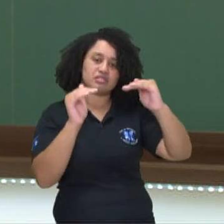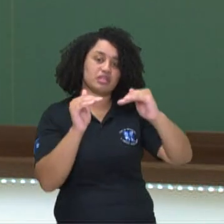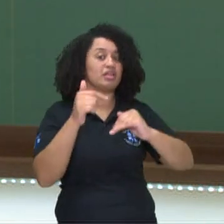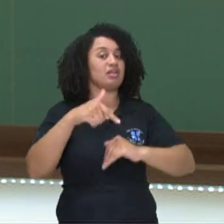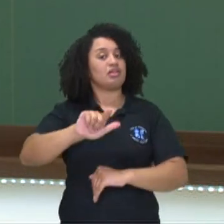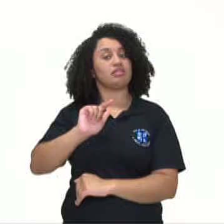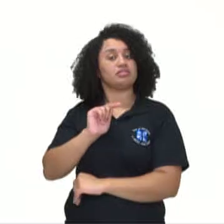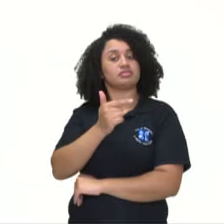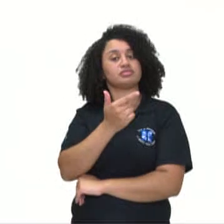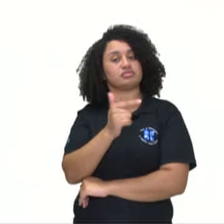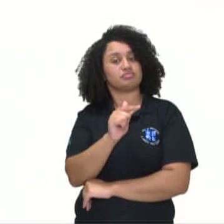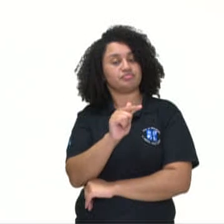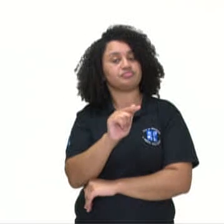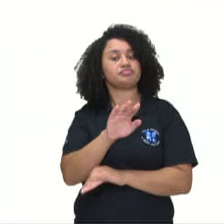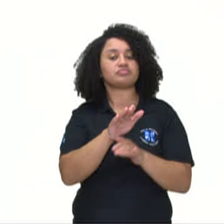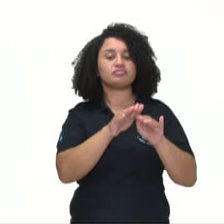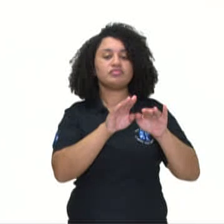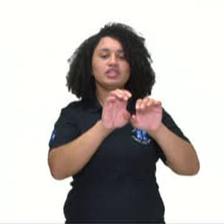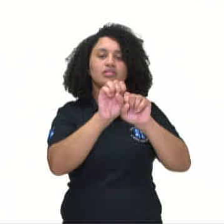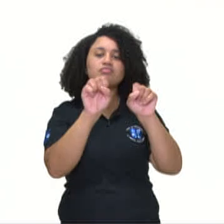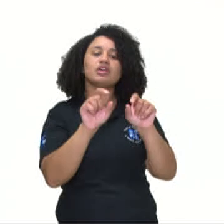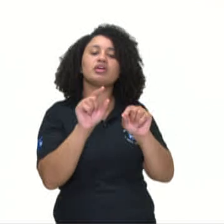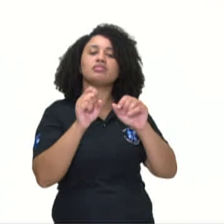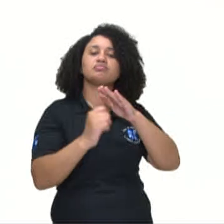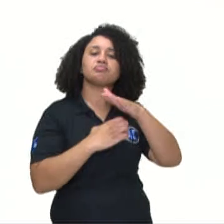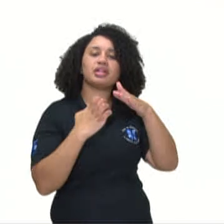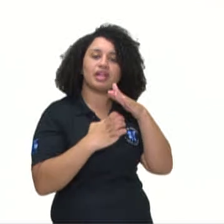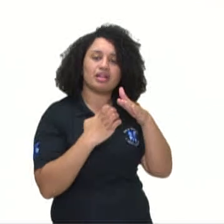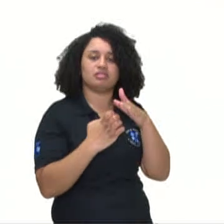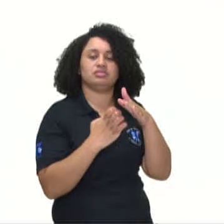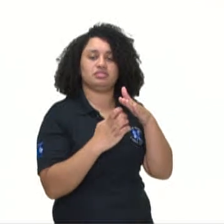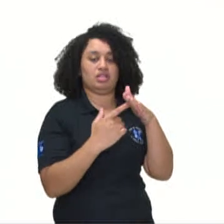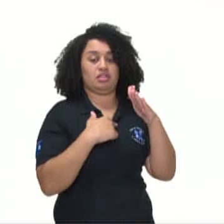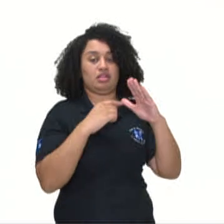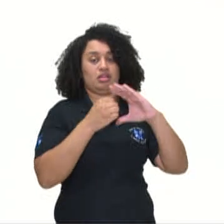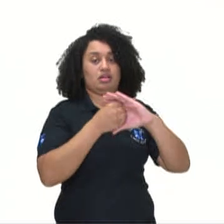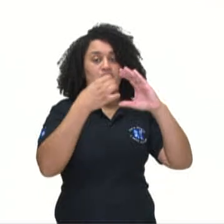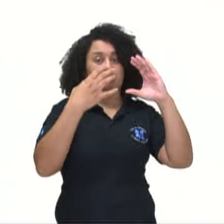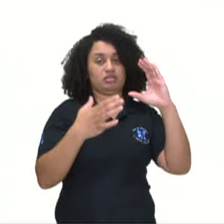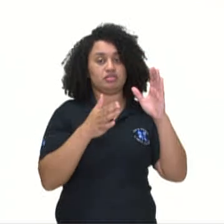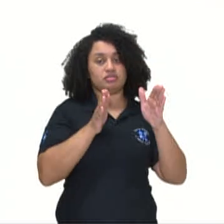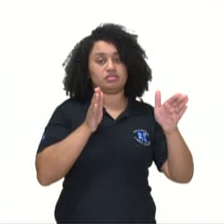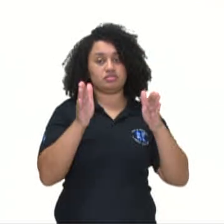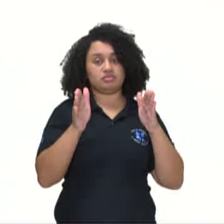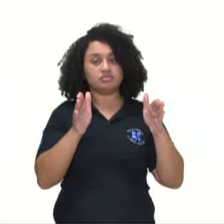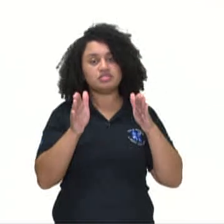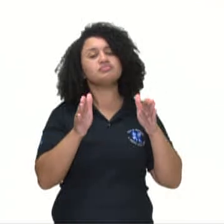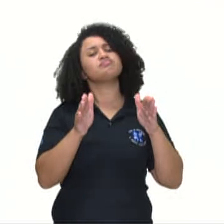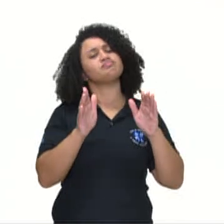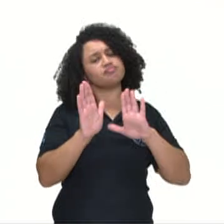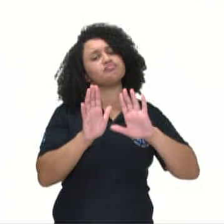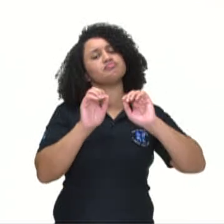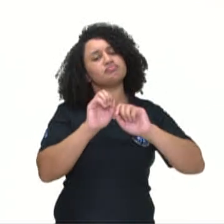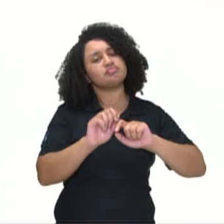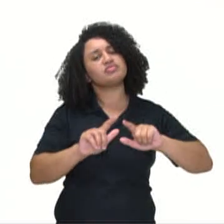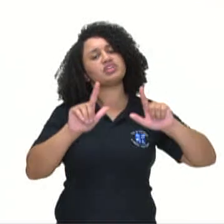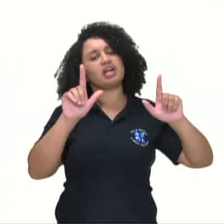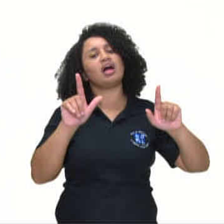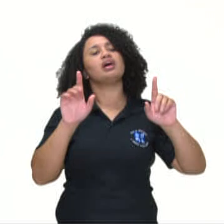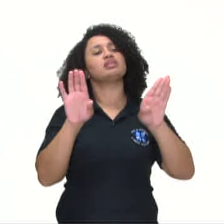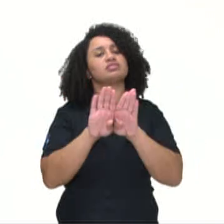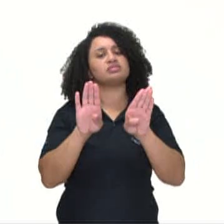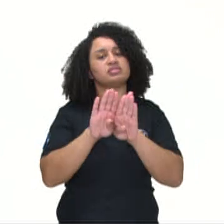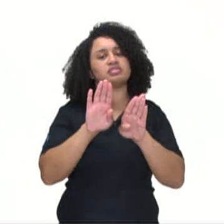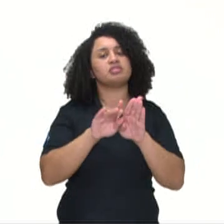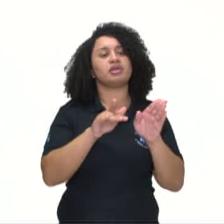antes. Então, o sistema industrial caracteriza-se por esta época, desta forma, e logicamente com aquela que